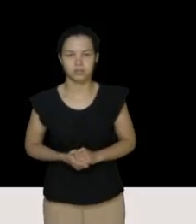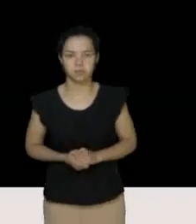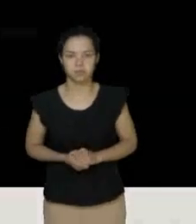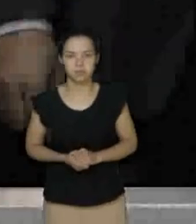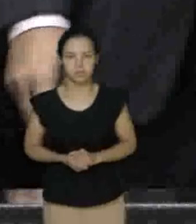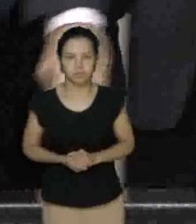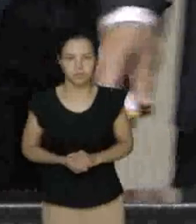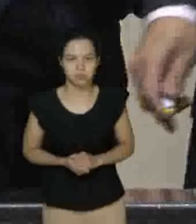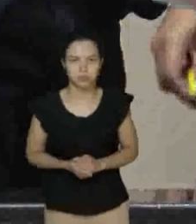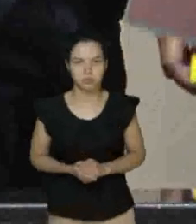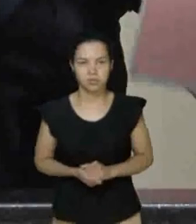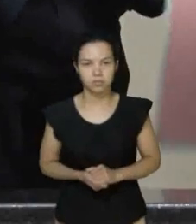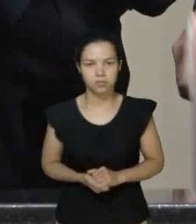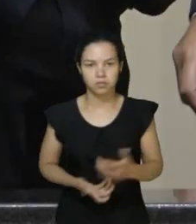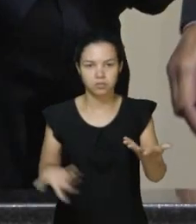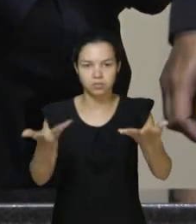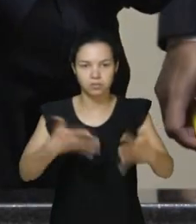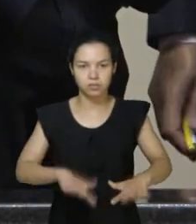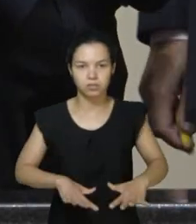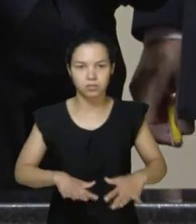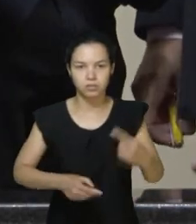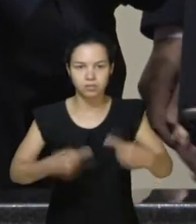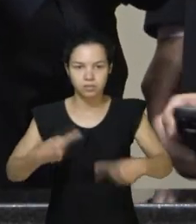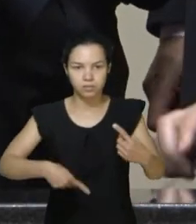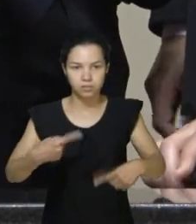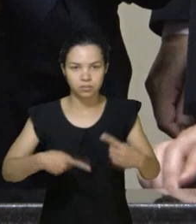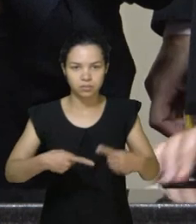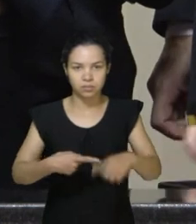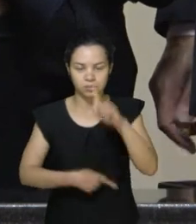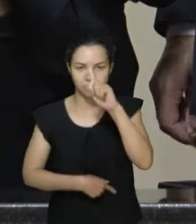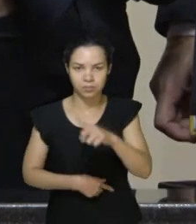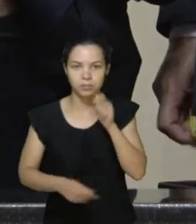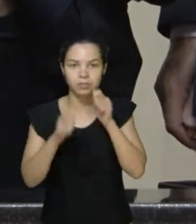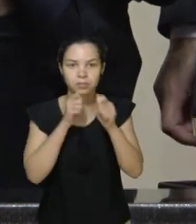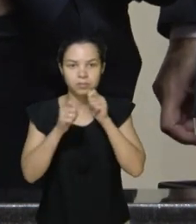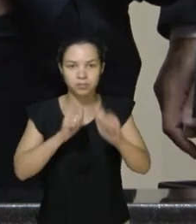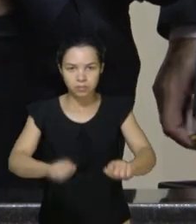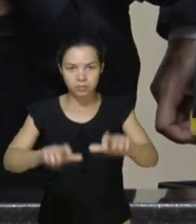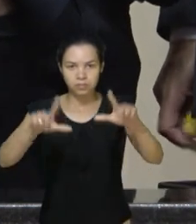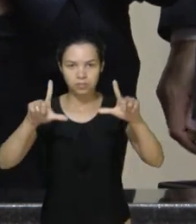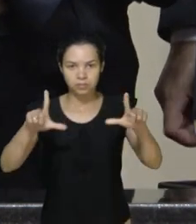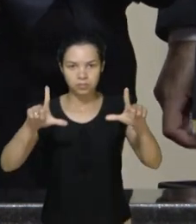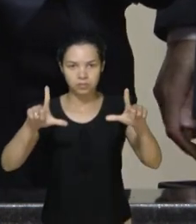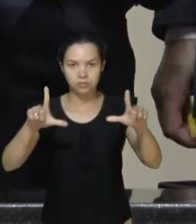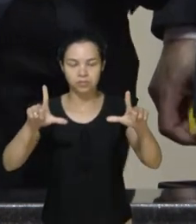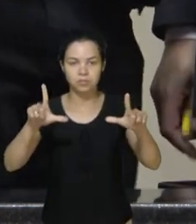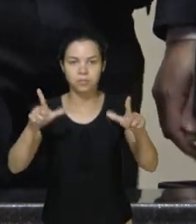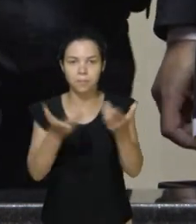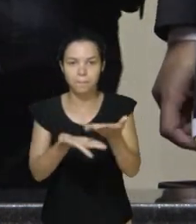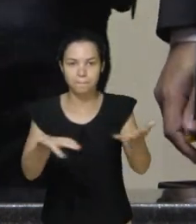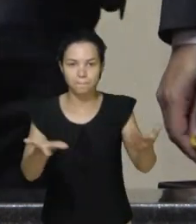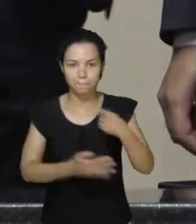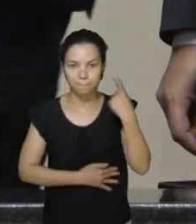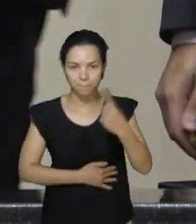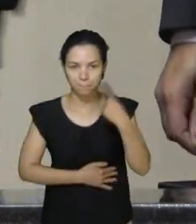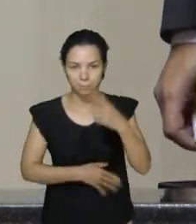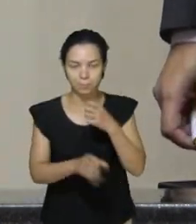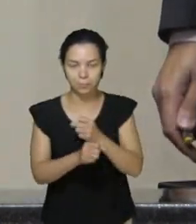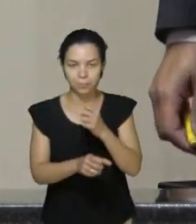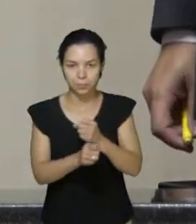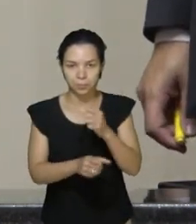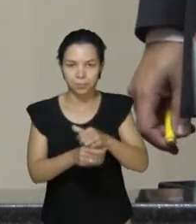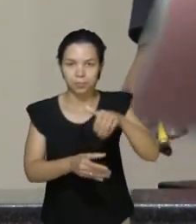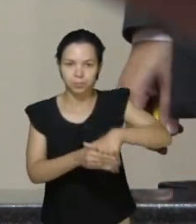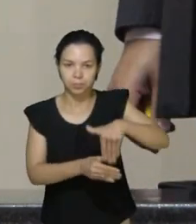Não havendo quem queira discutir, determino a assessoria que possa abrir o painel e os senhores deputados exercendo o seu direito de voto.